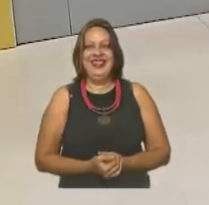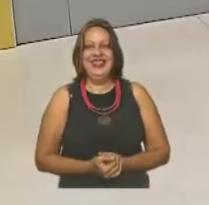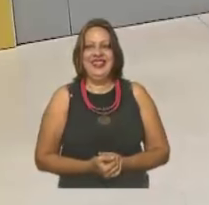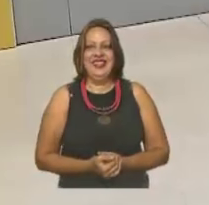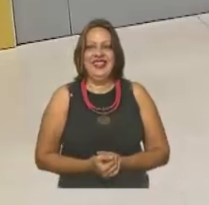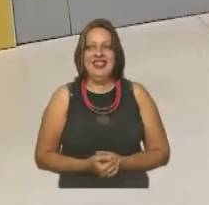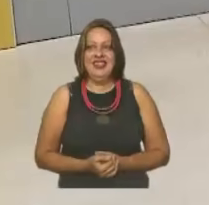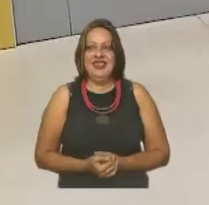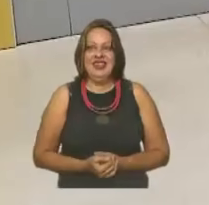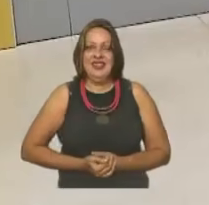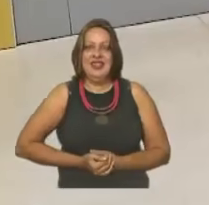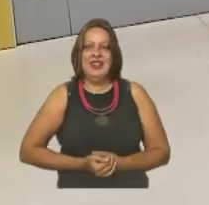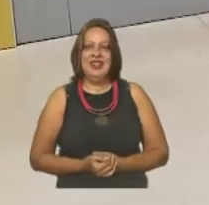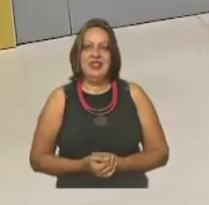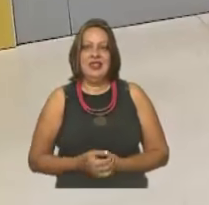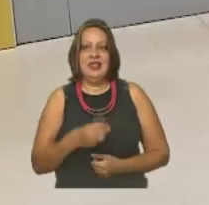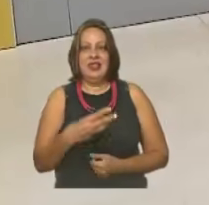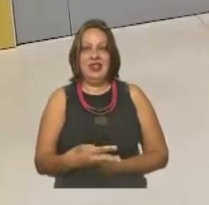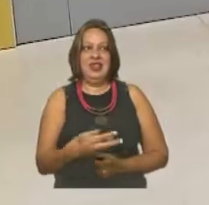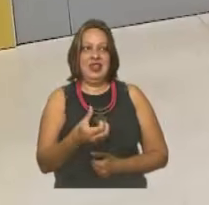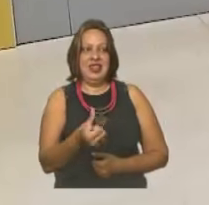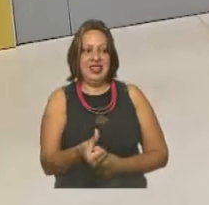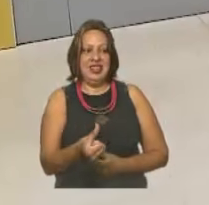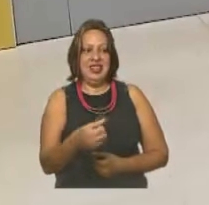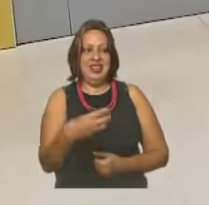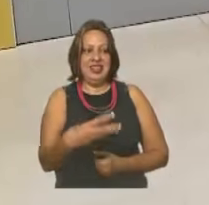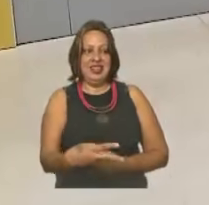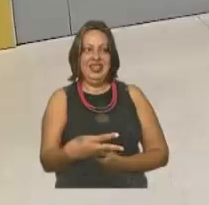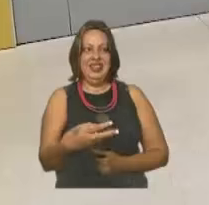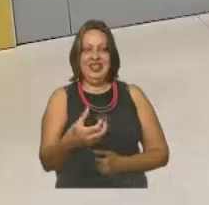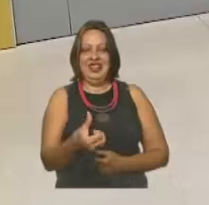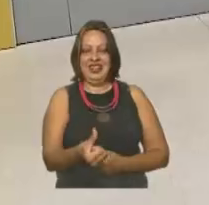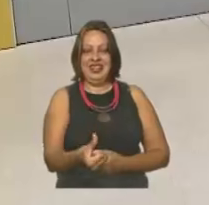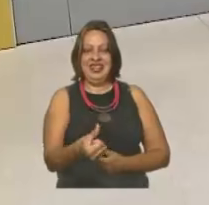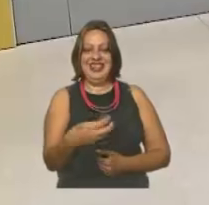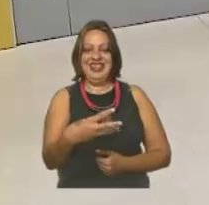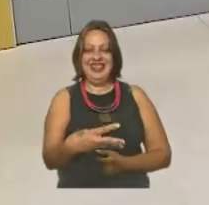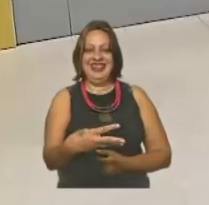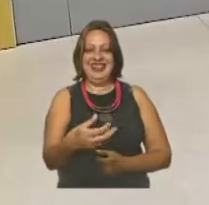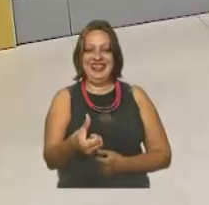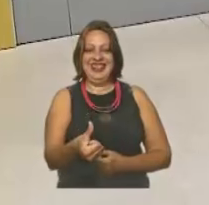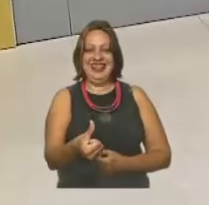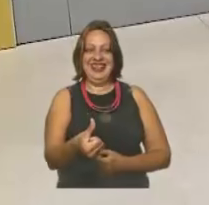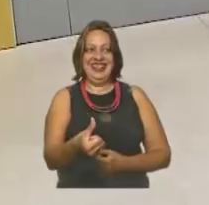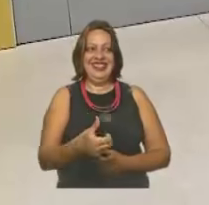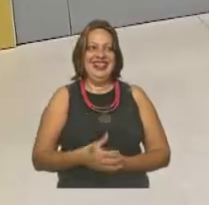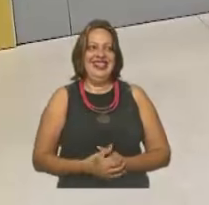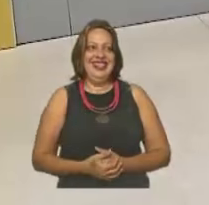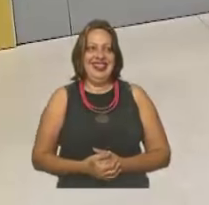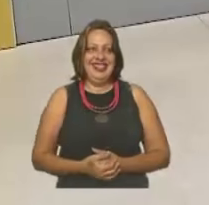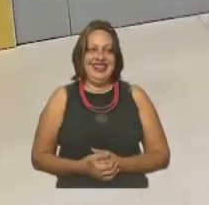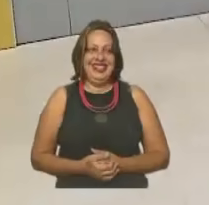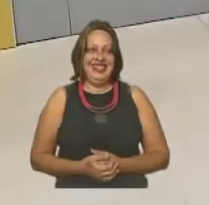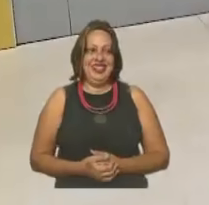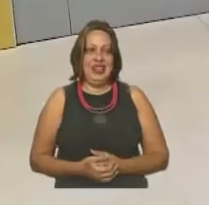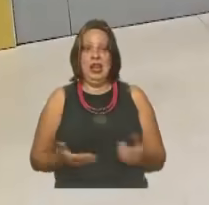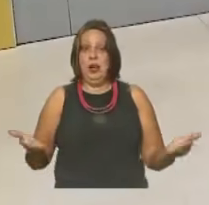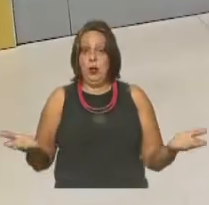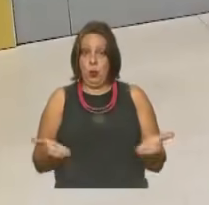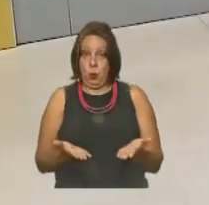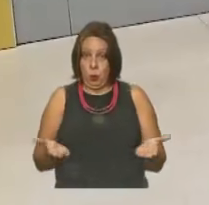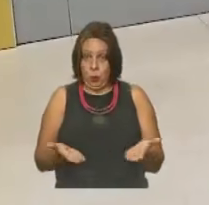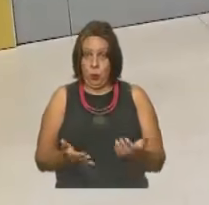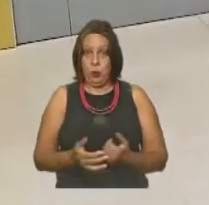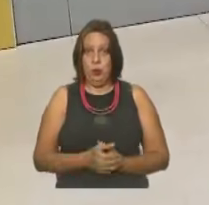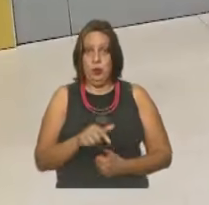26. Subiu também a de número 36, 36, 36. E agora,